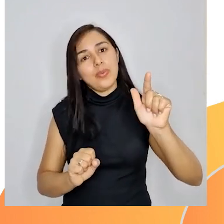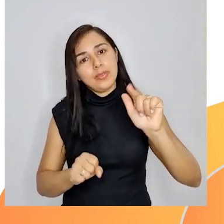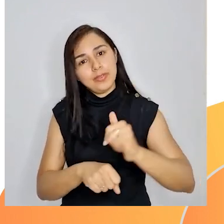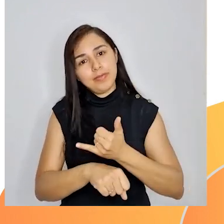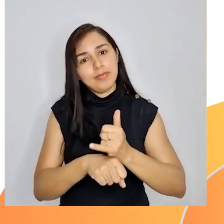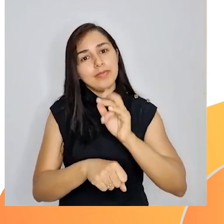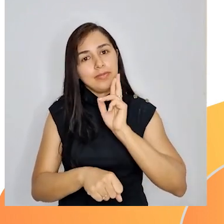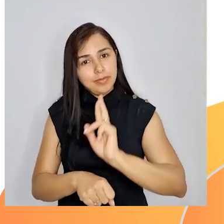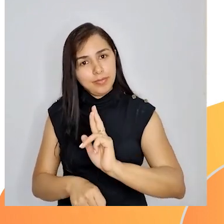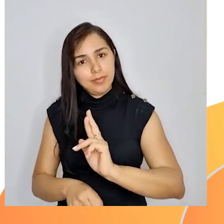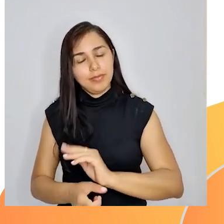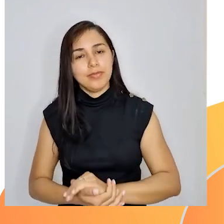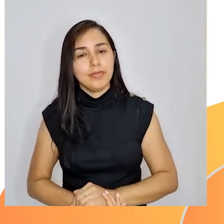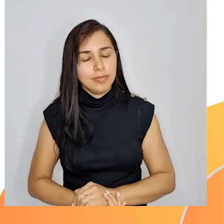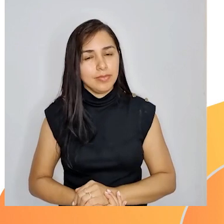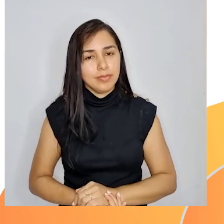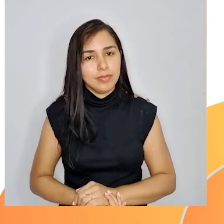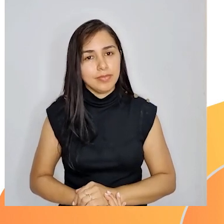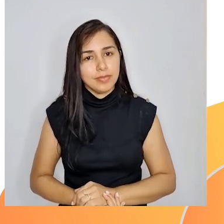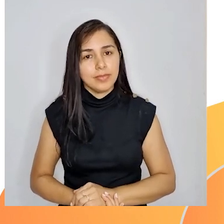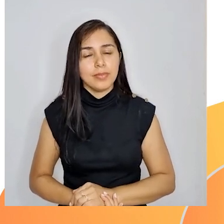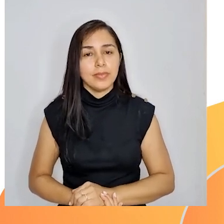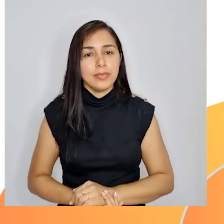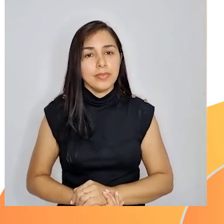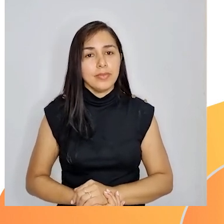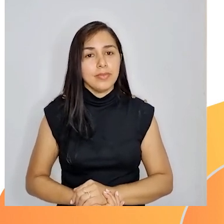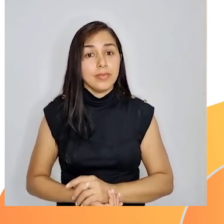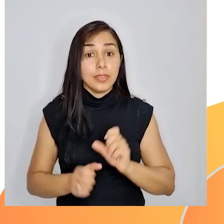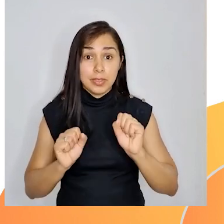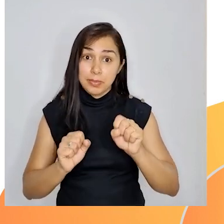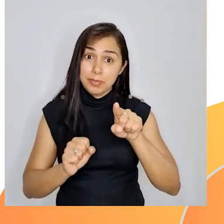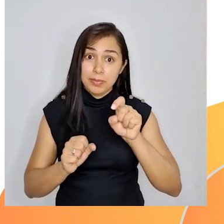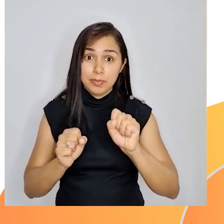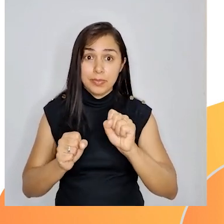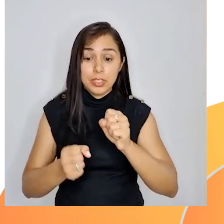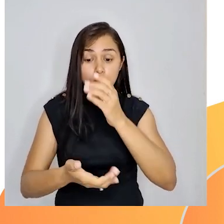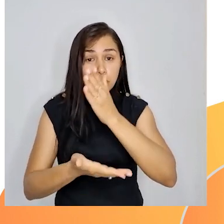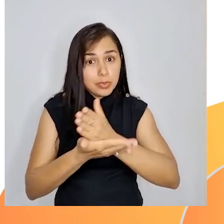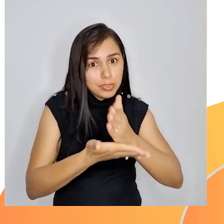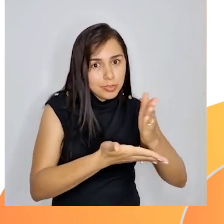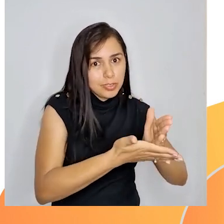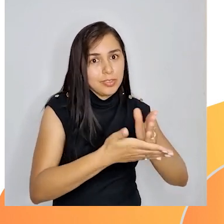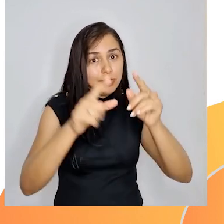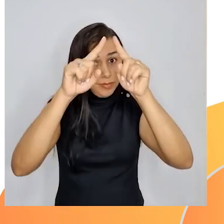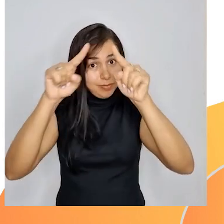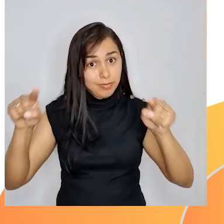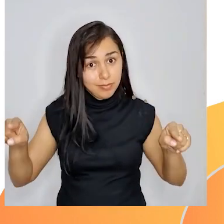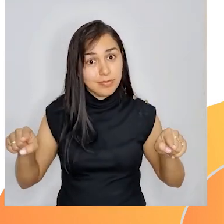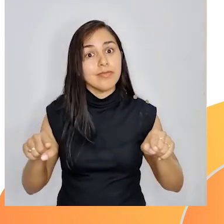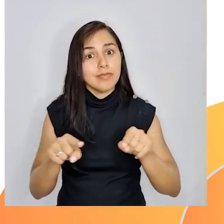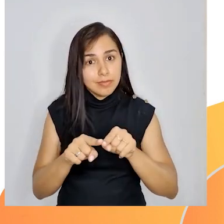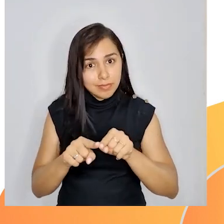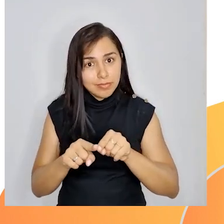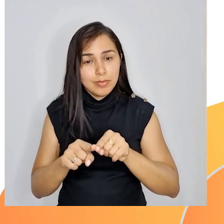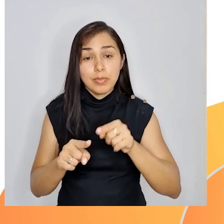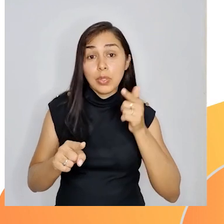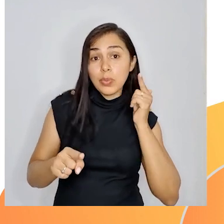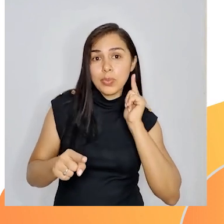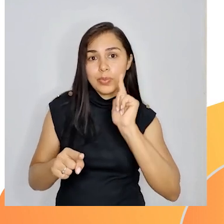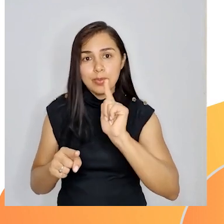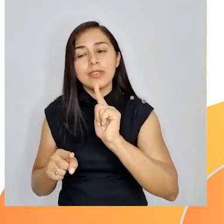malha em triângulos desse tamanho né E aí chegar uma resolução ou nós poderíamos quebrar a malha em triângulos